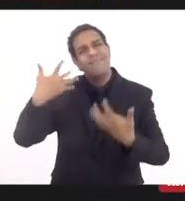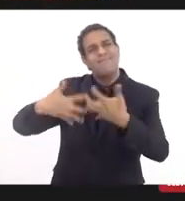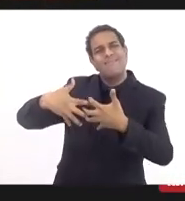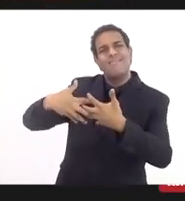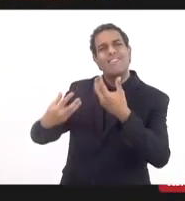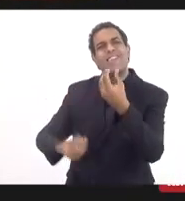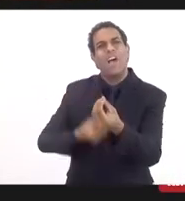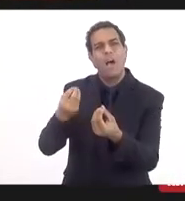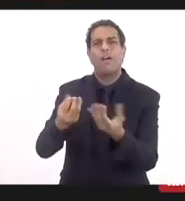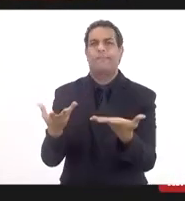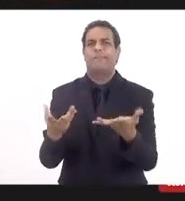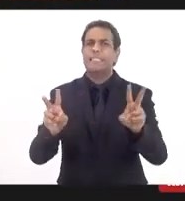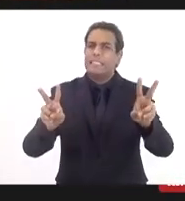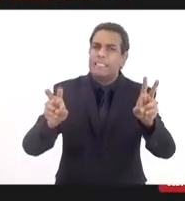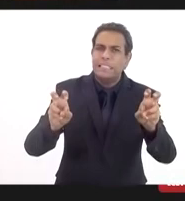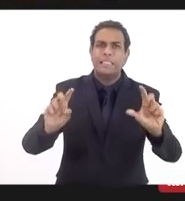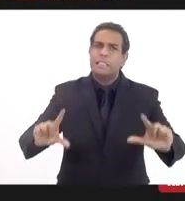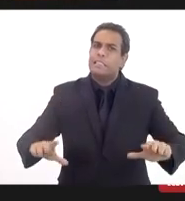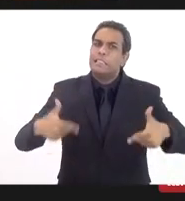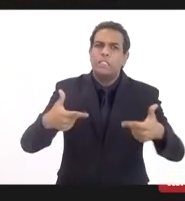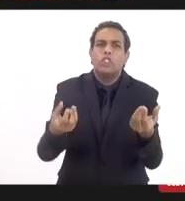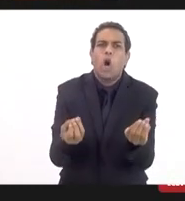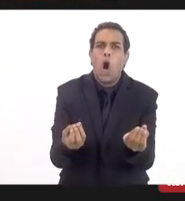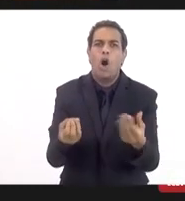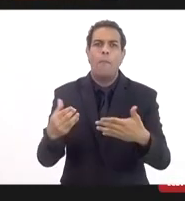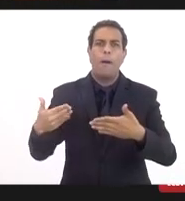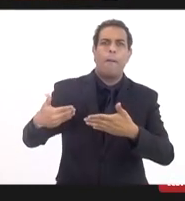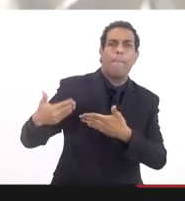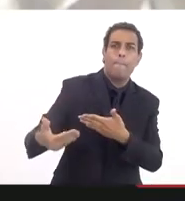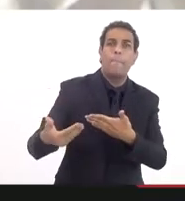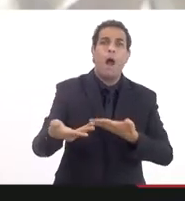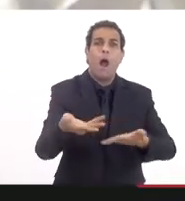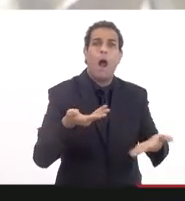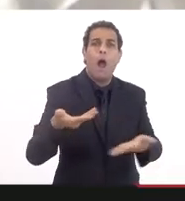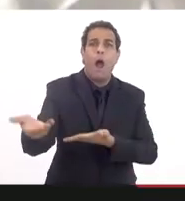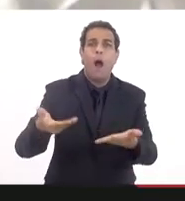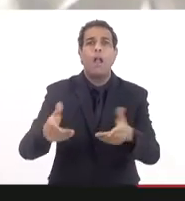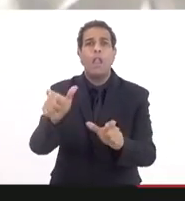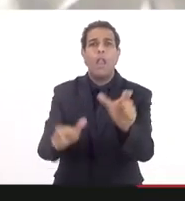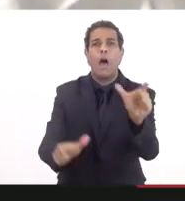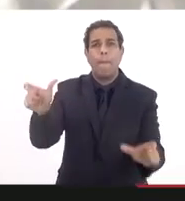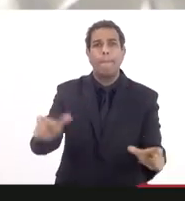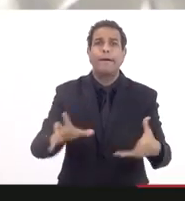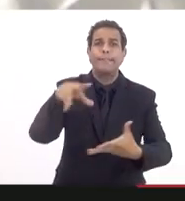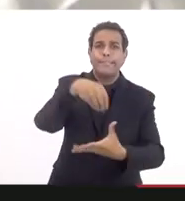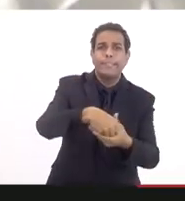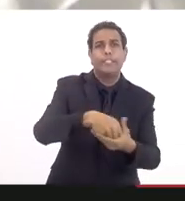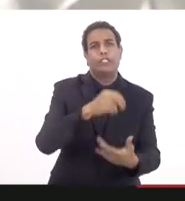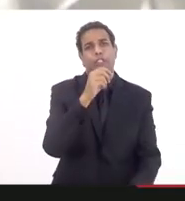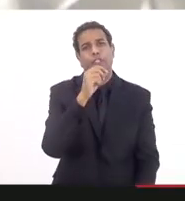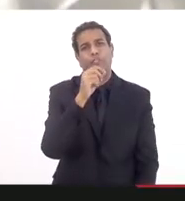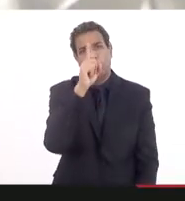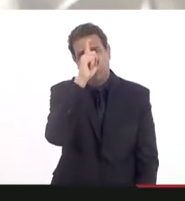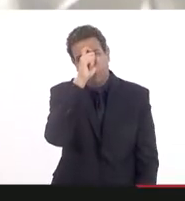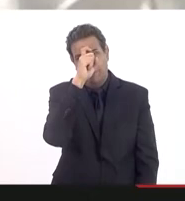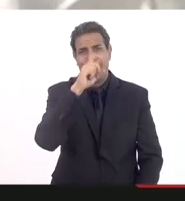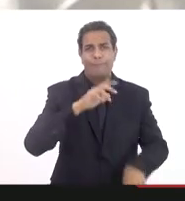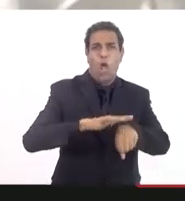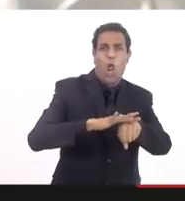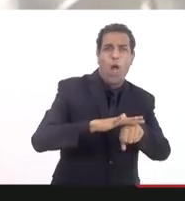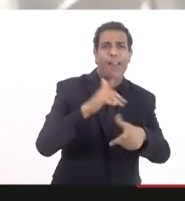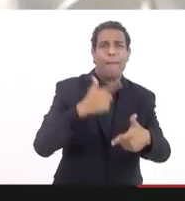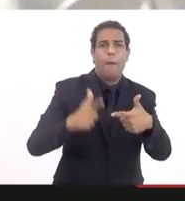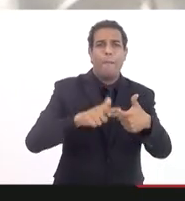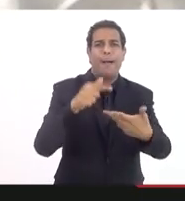nesse termo, né, como será esse atendimento, lembrando aqui, né, que já por parte da Secretaria